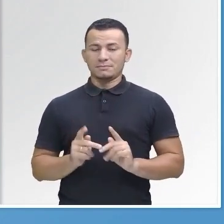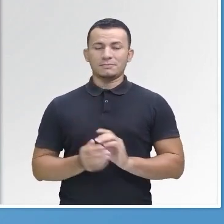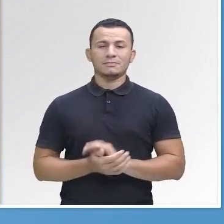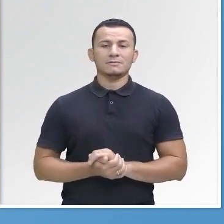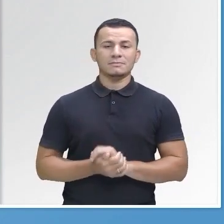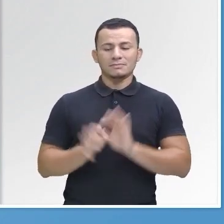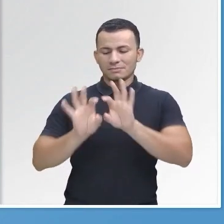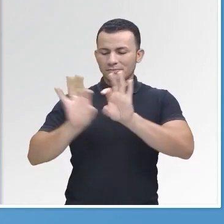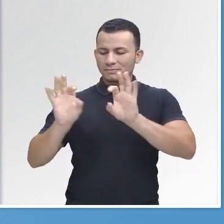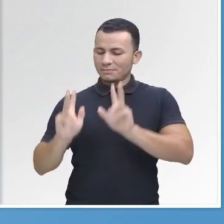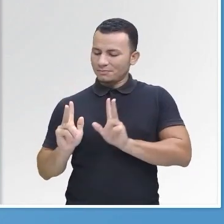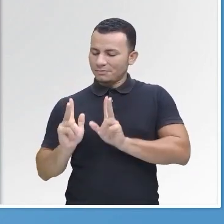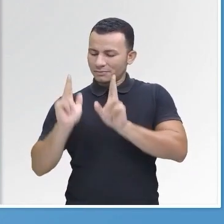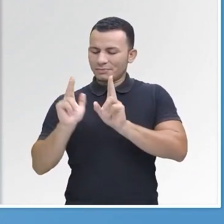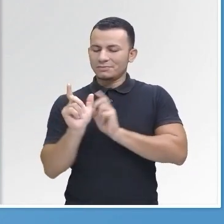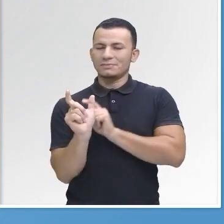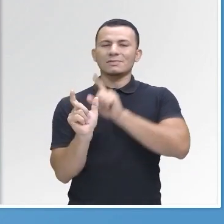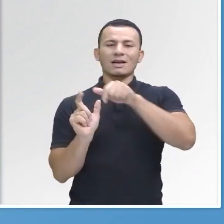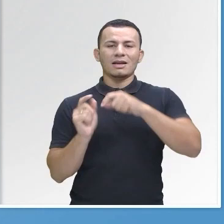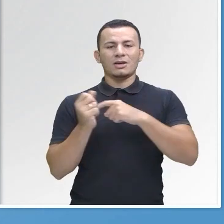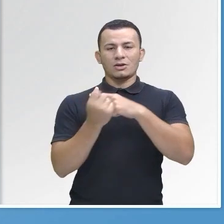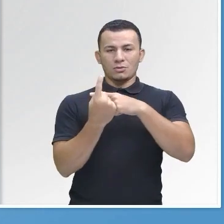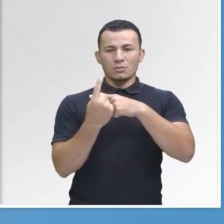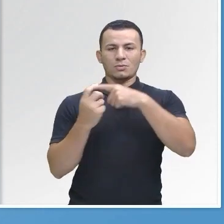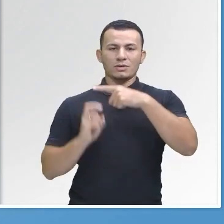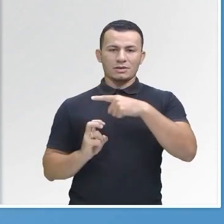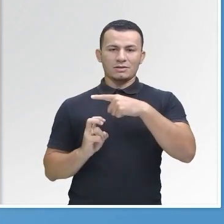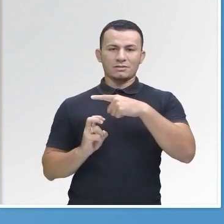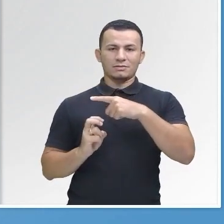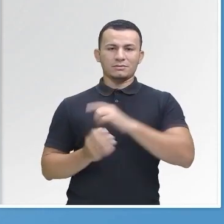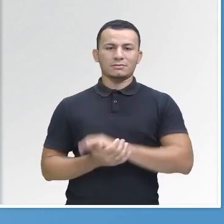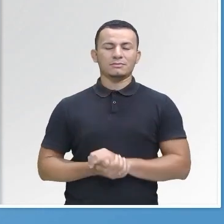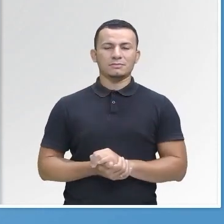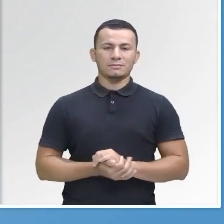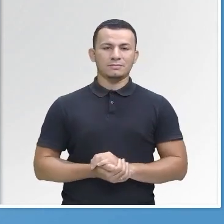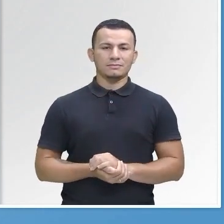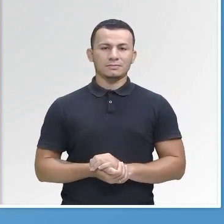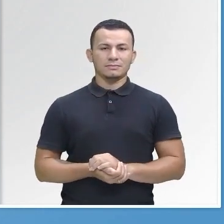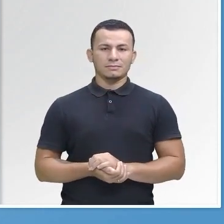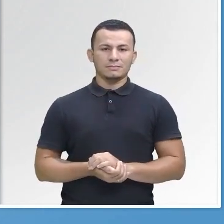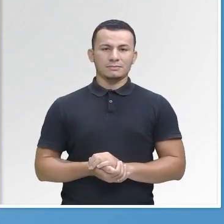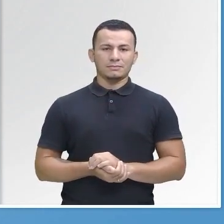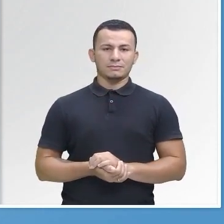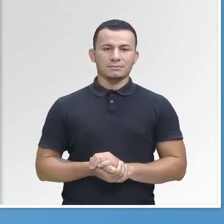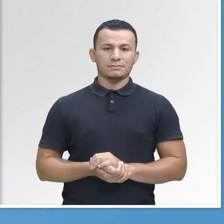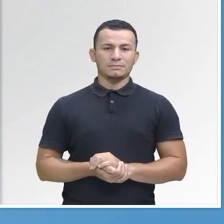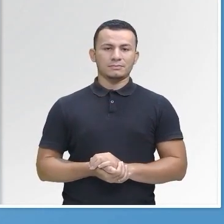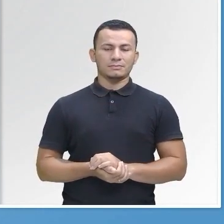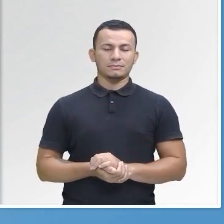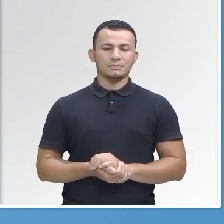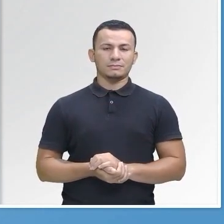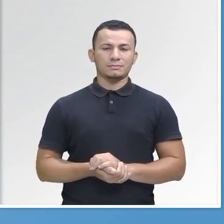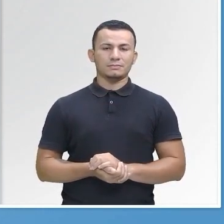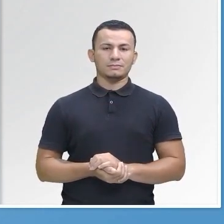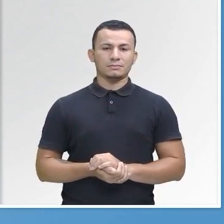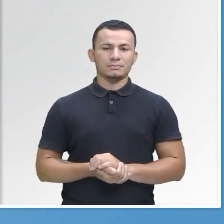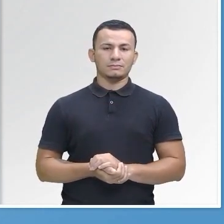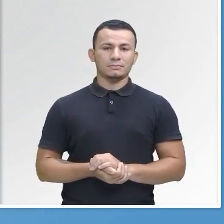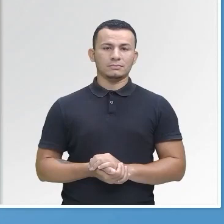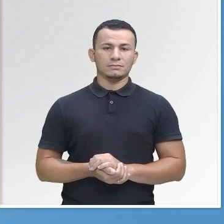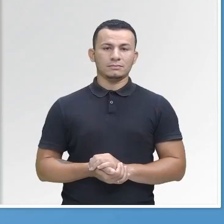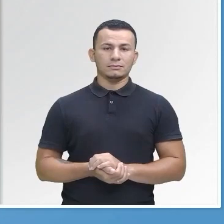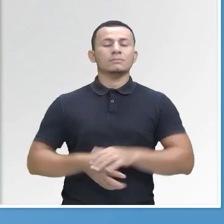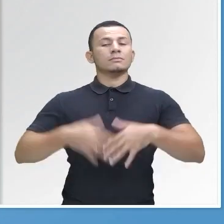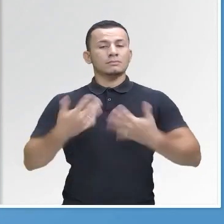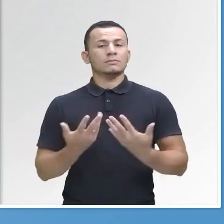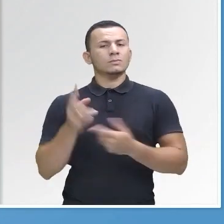corda foi cortado. Ó. Vamos olhar de novo. 1/5. Aqui comigo. Bom, lembra